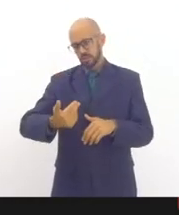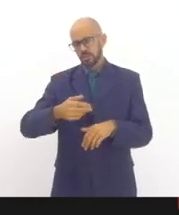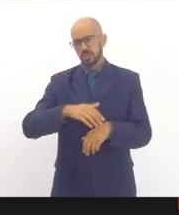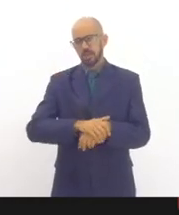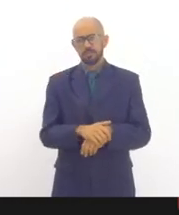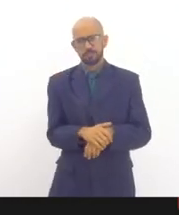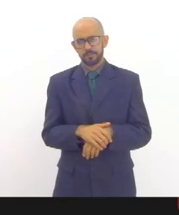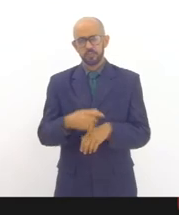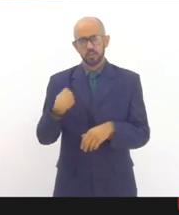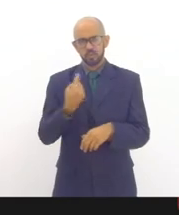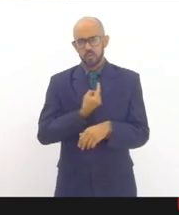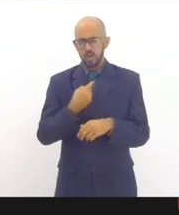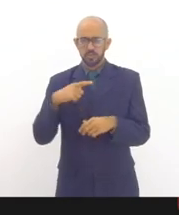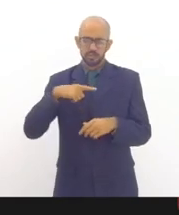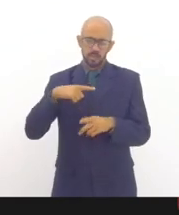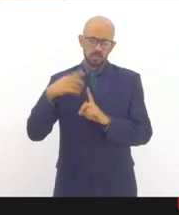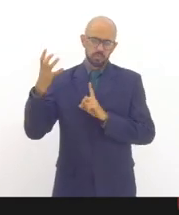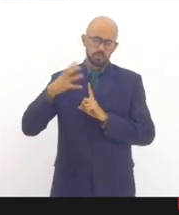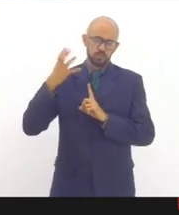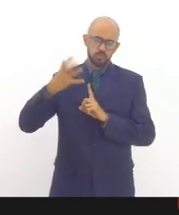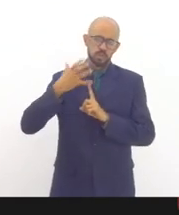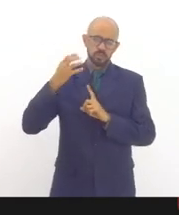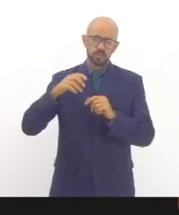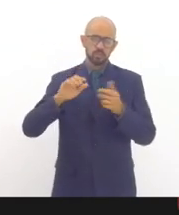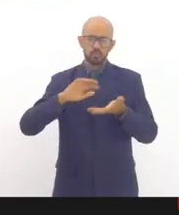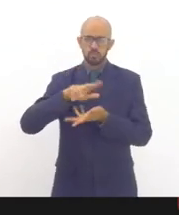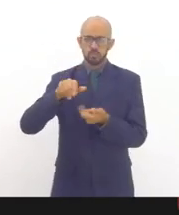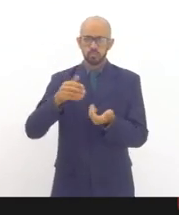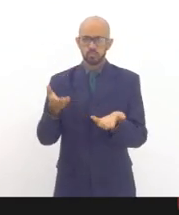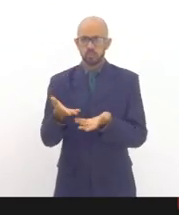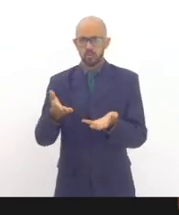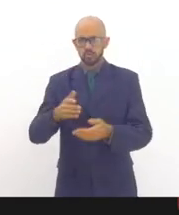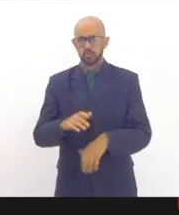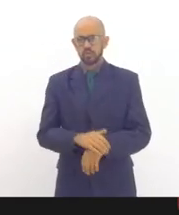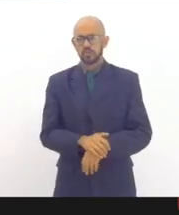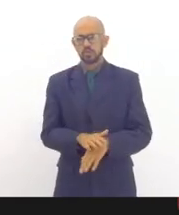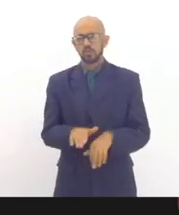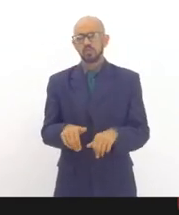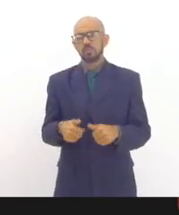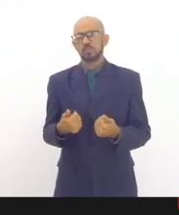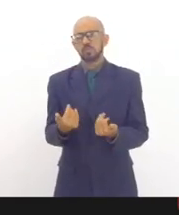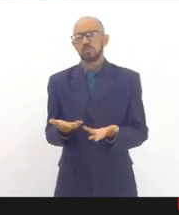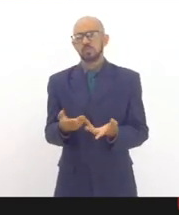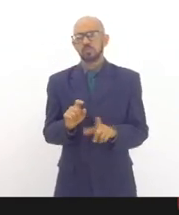estamos expostos, né, no nosso mundo contemporâneo. Então,